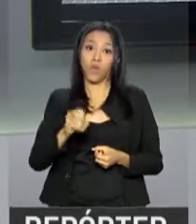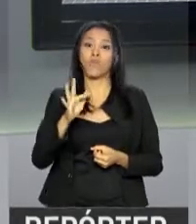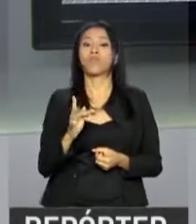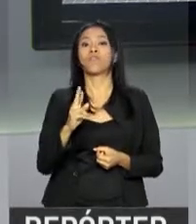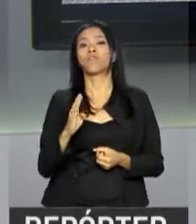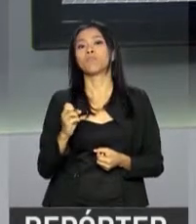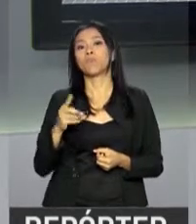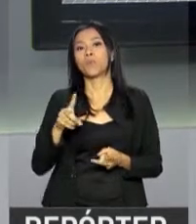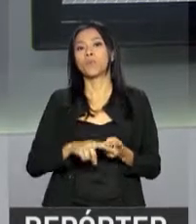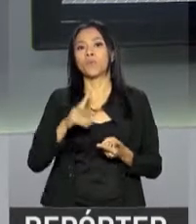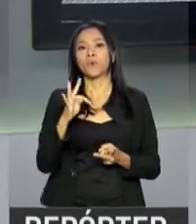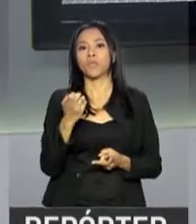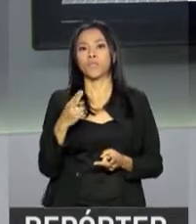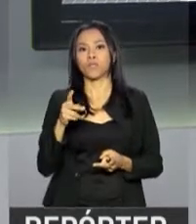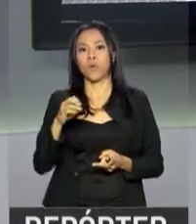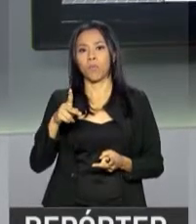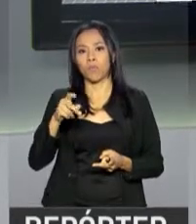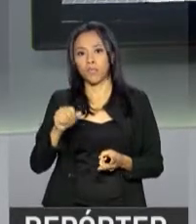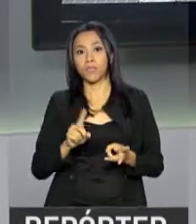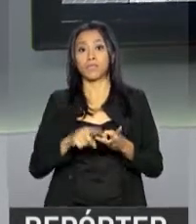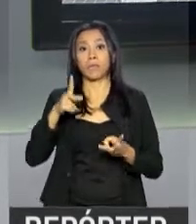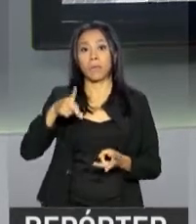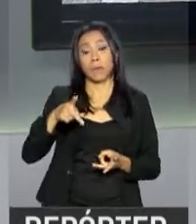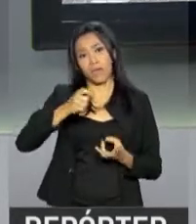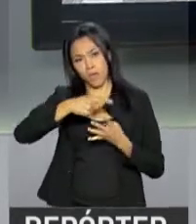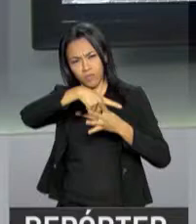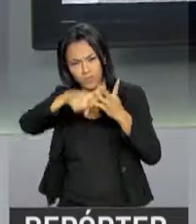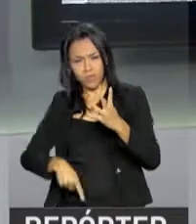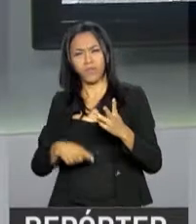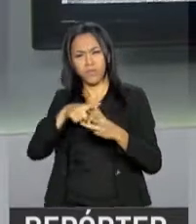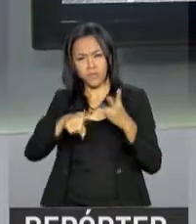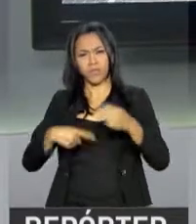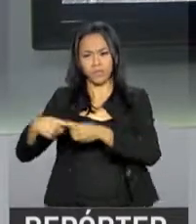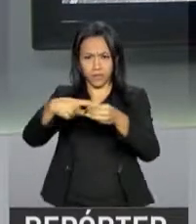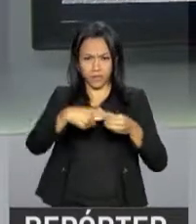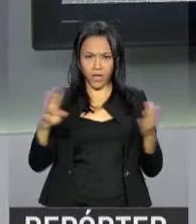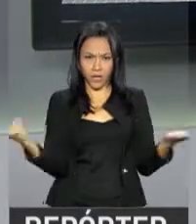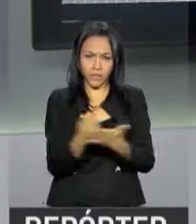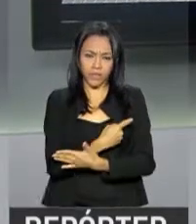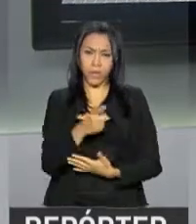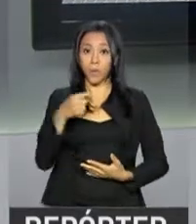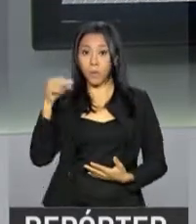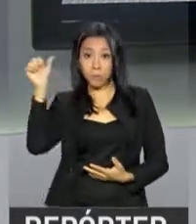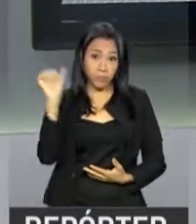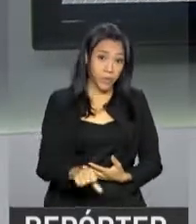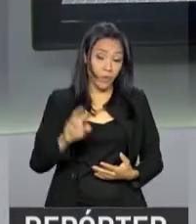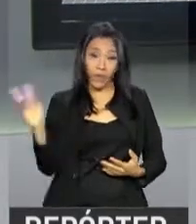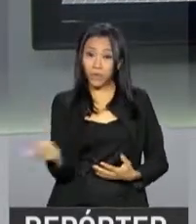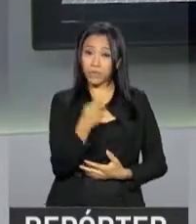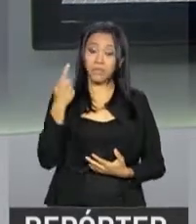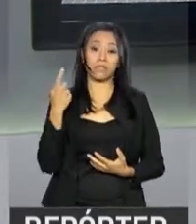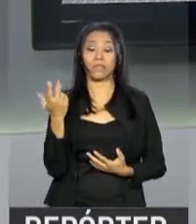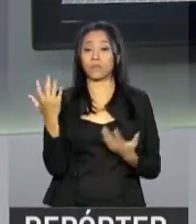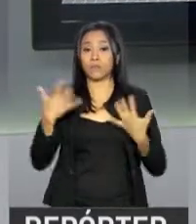e petrópolis castigados com as chuvas ocorridas em janeiro de 2011 a maior tragédia climática da história do